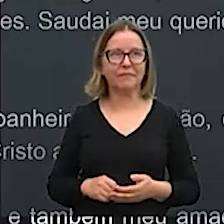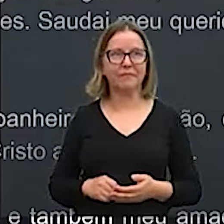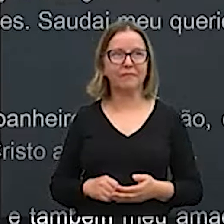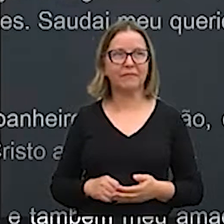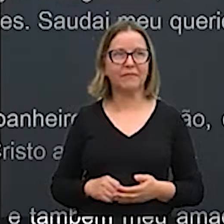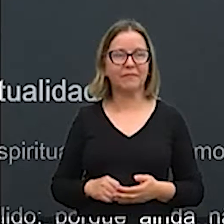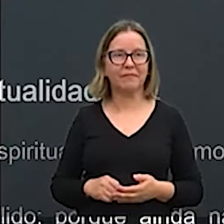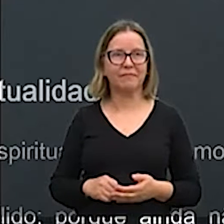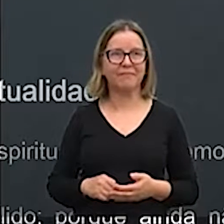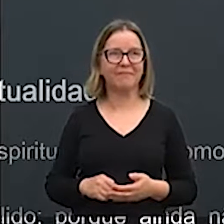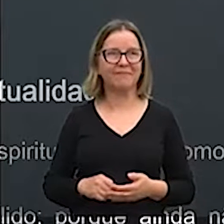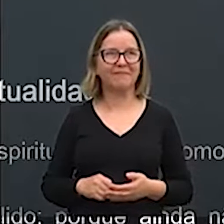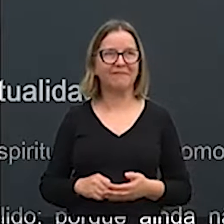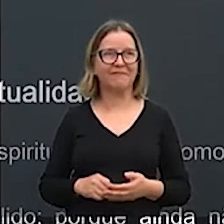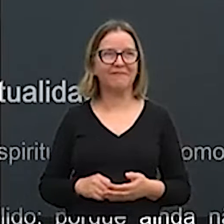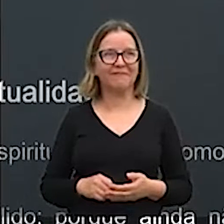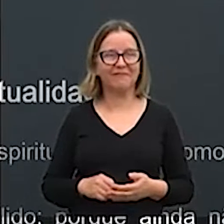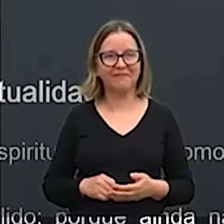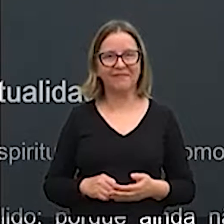Ora,